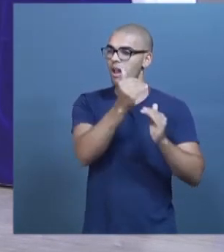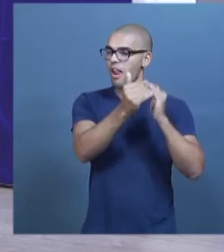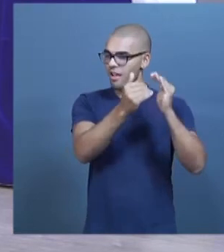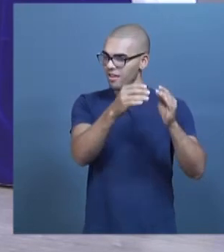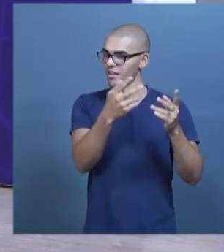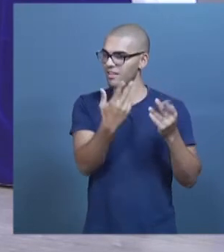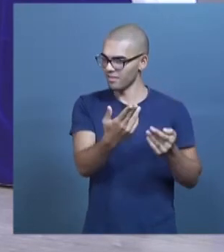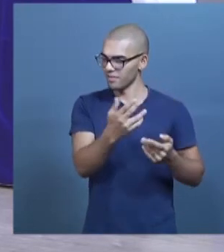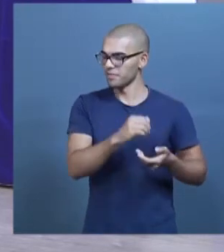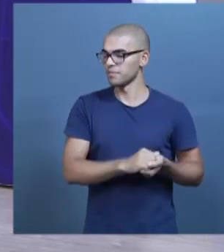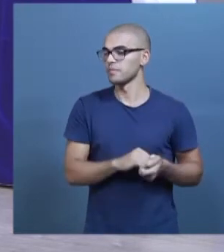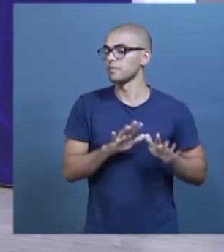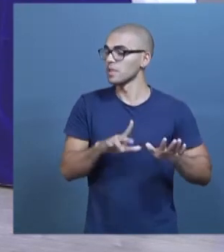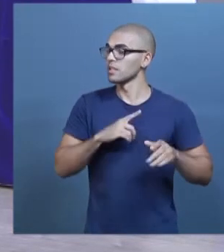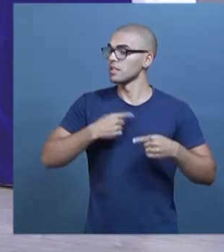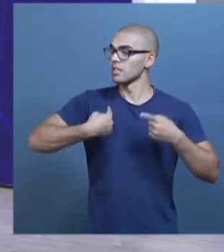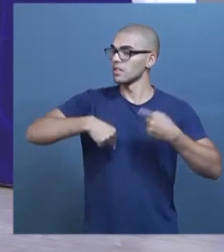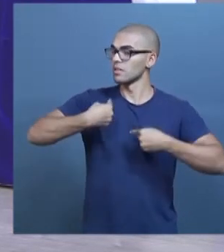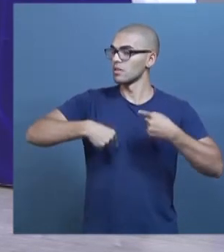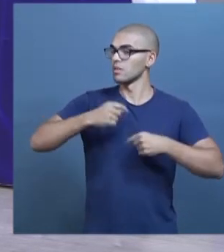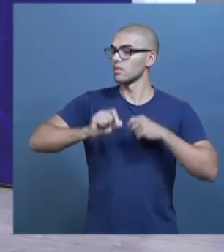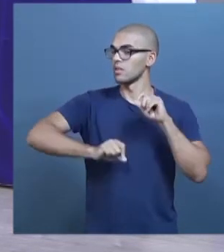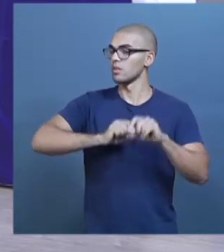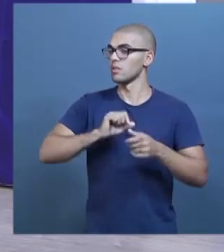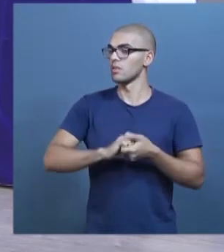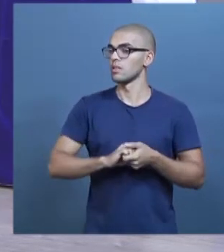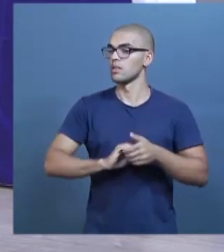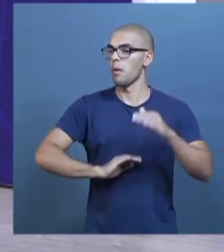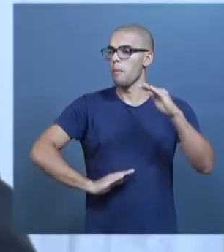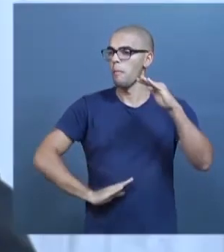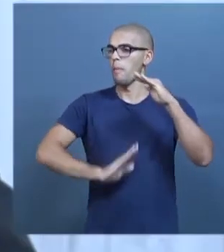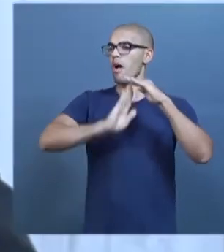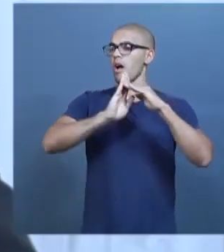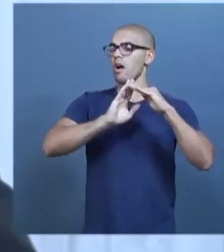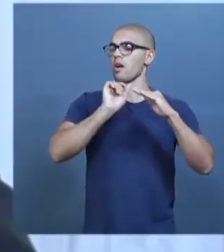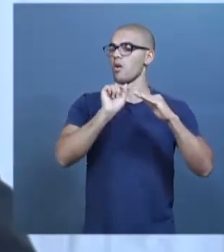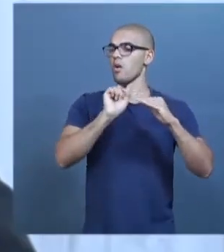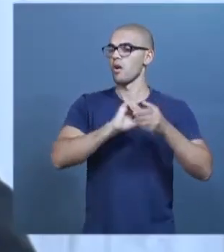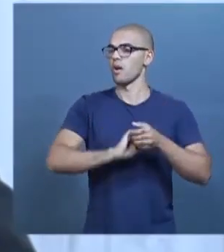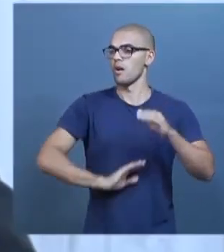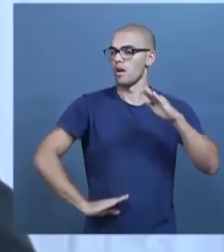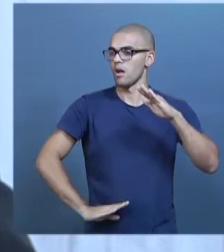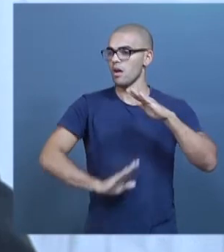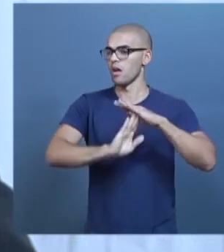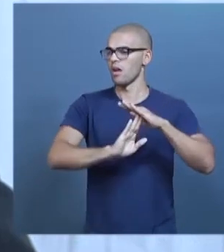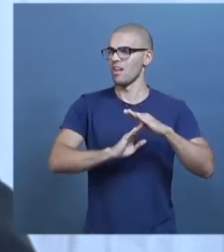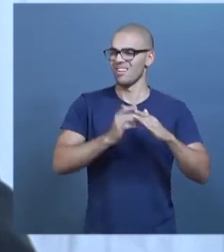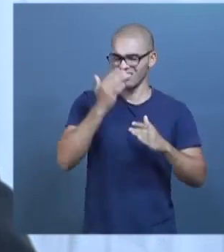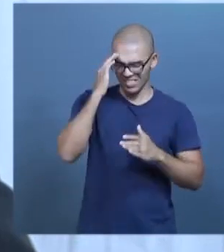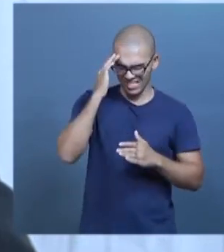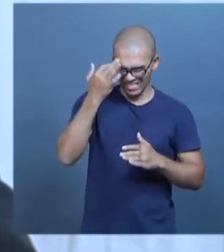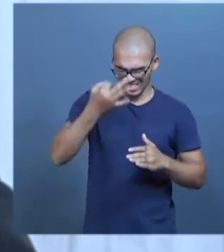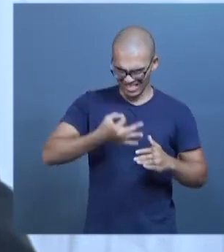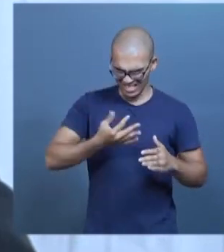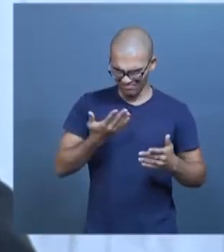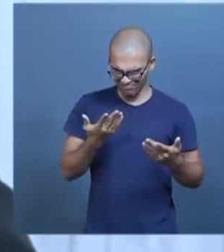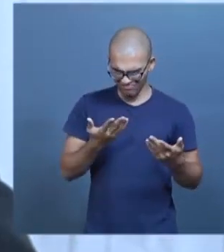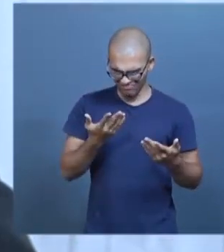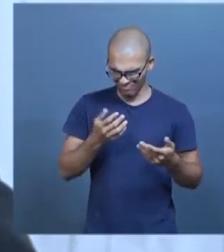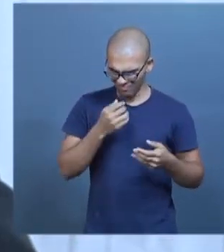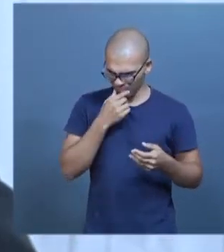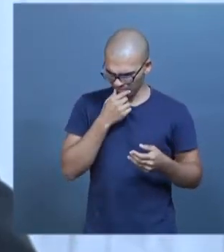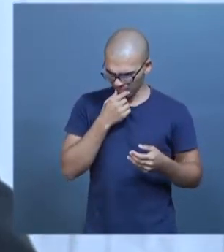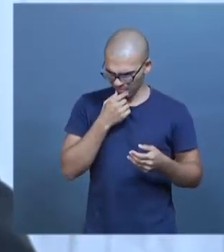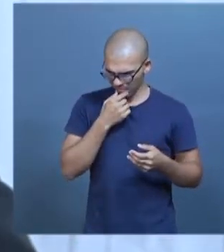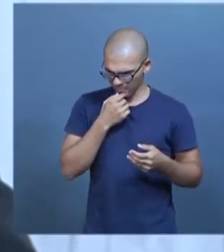o valor, a alíquota máxima, ela chega, agora não me lembro ao certo qual o valor